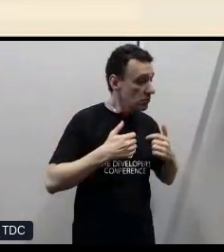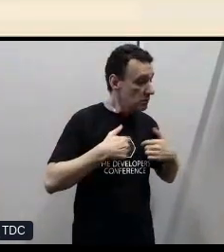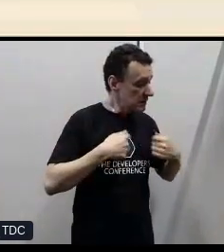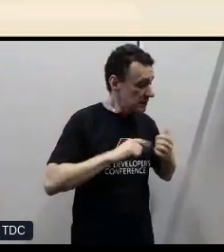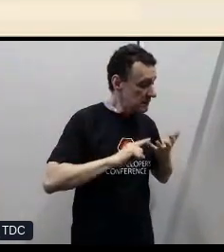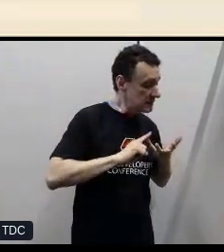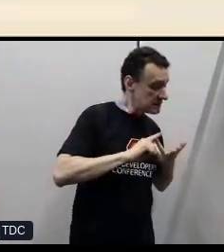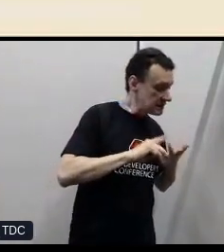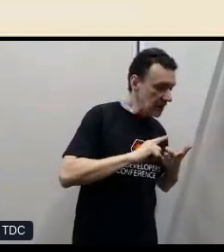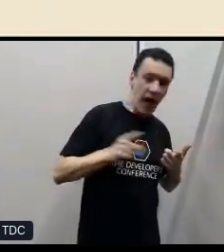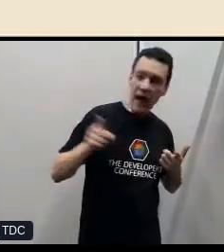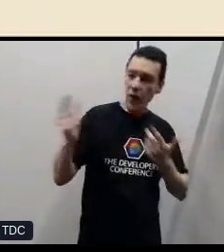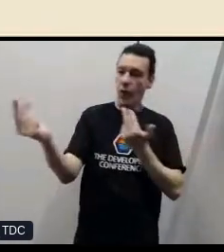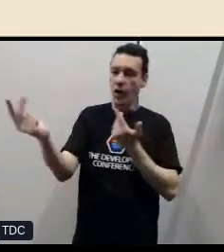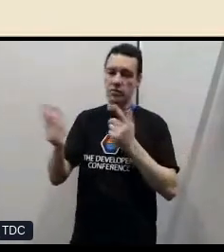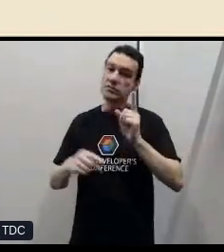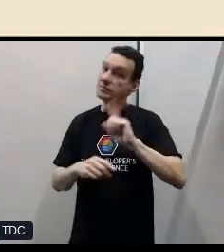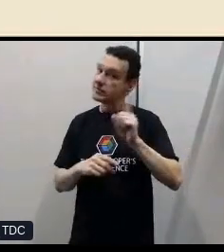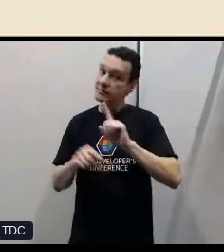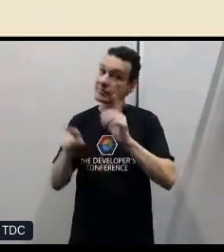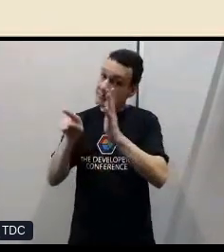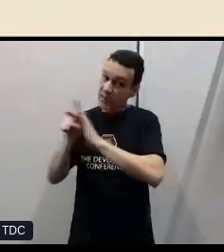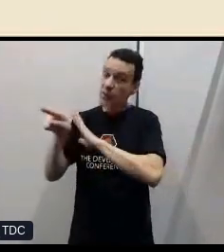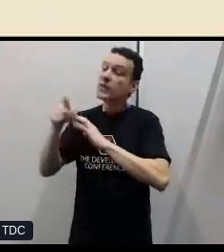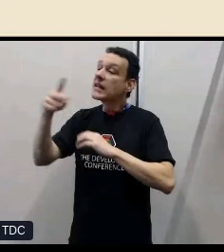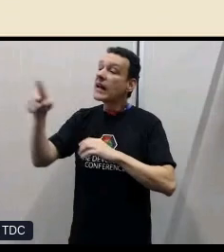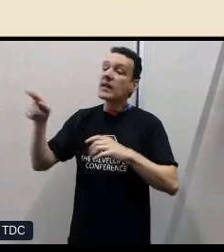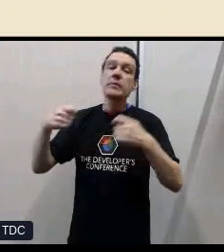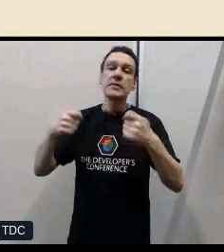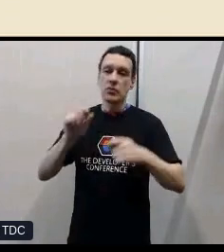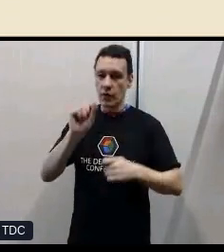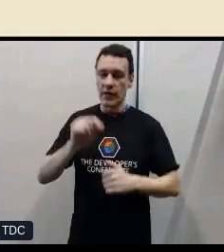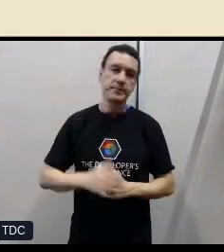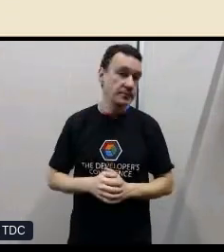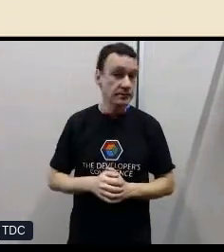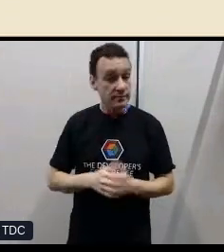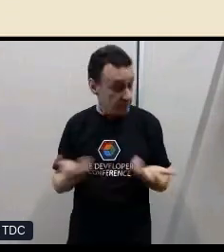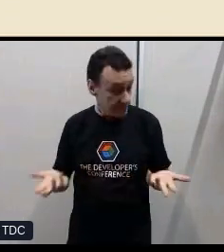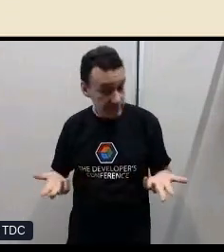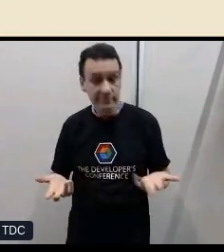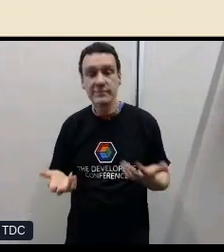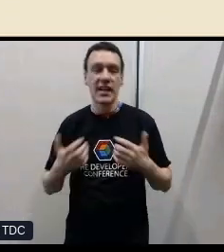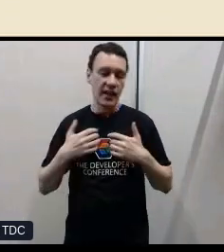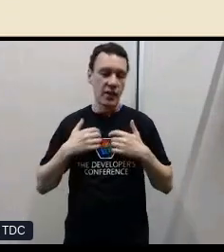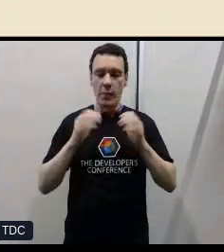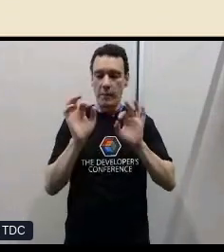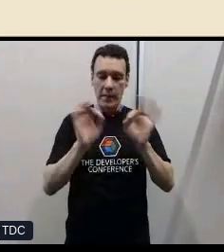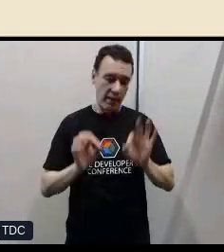para ela. E pode ir para o próximo? É isso que eu tinha preparado